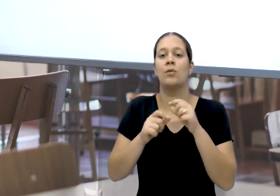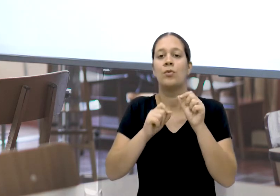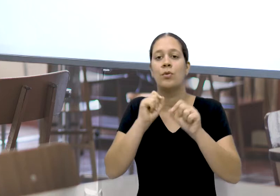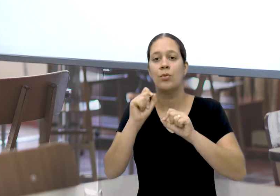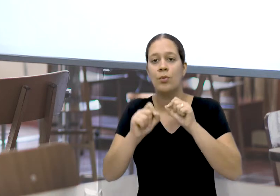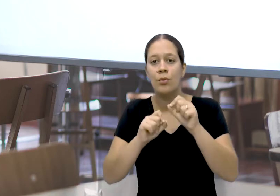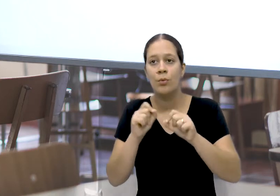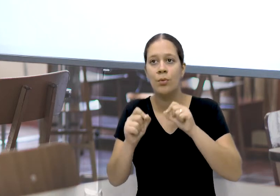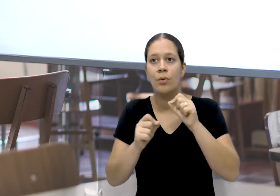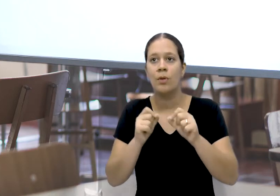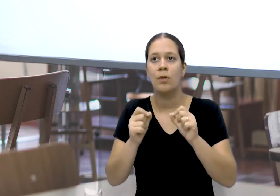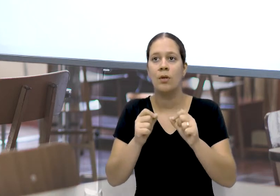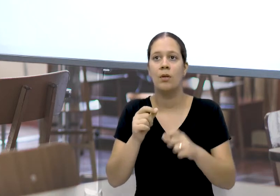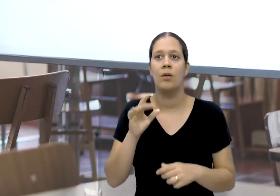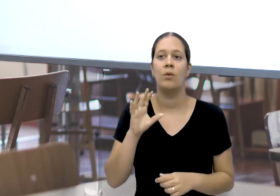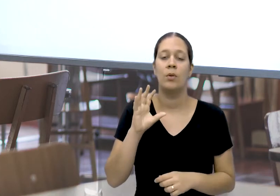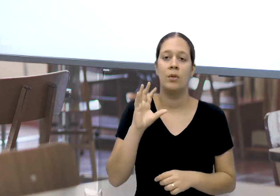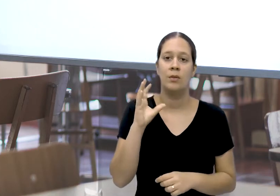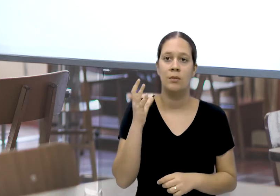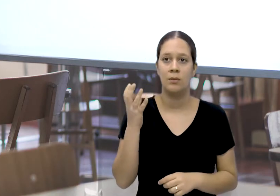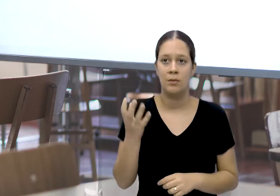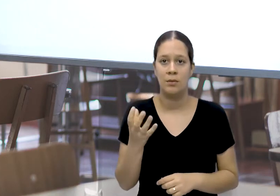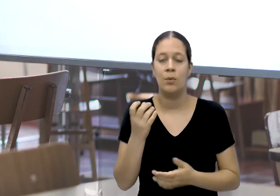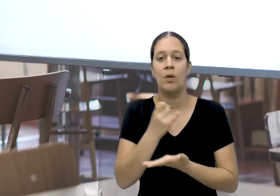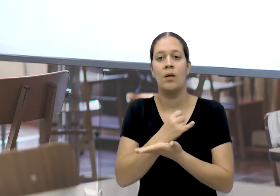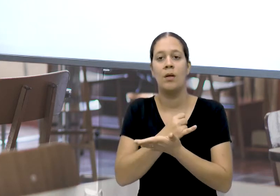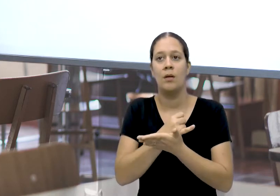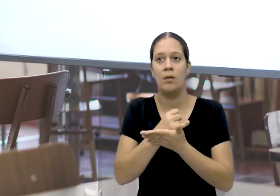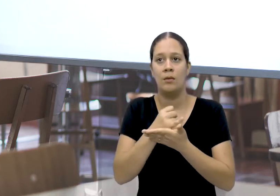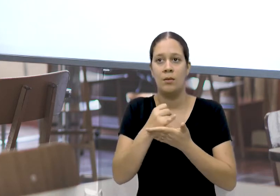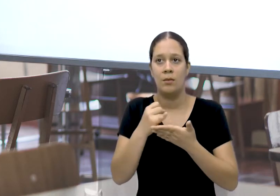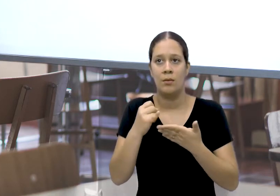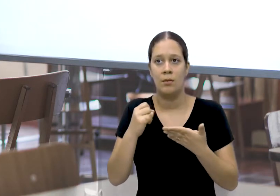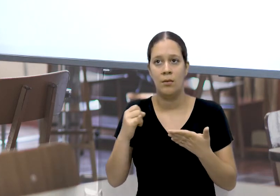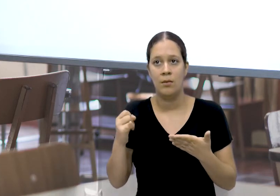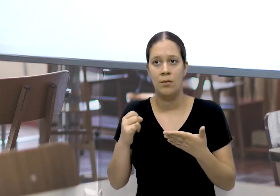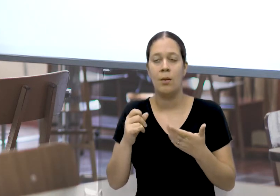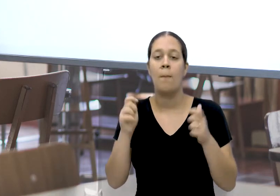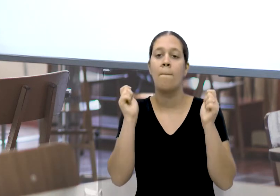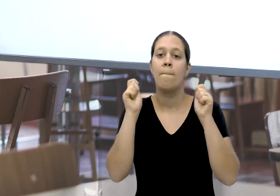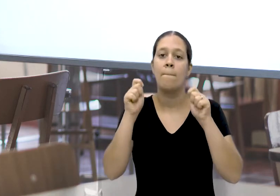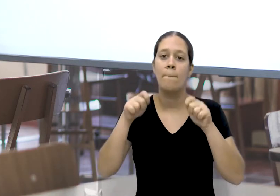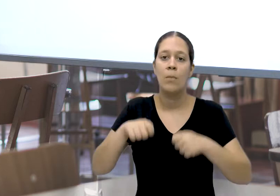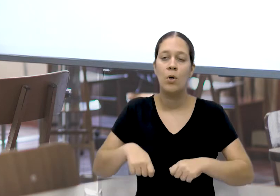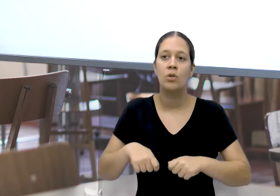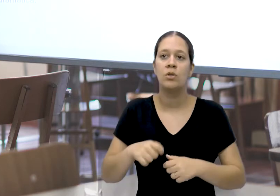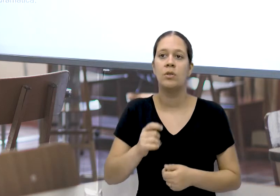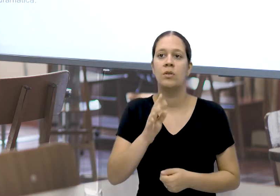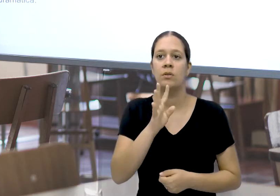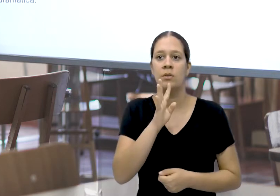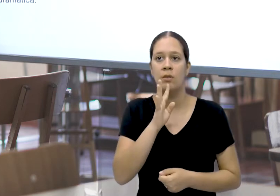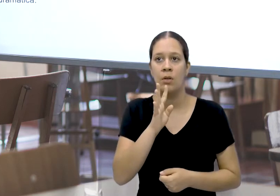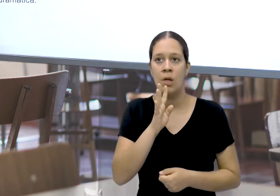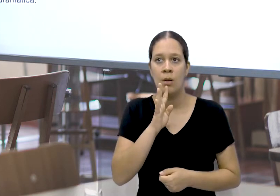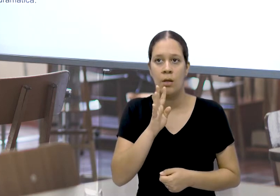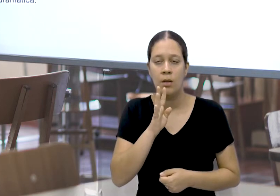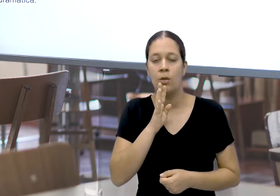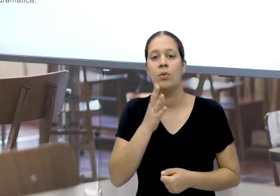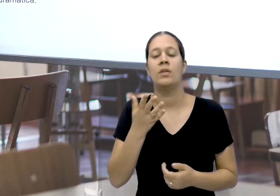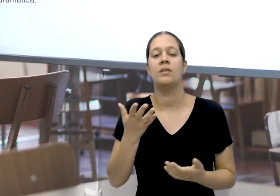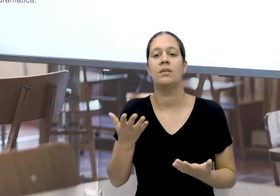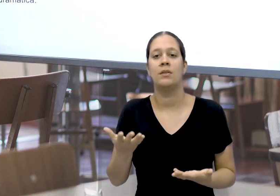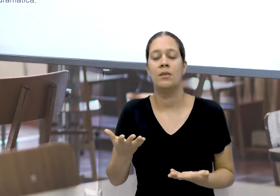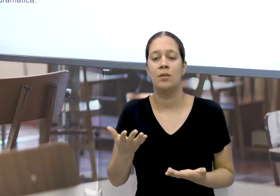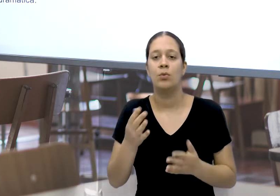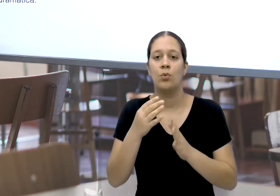passar. Então, além da apresentação, nós também podemos entender que vai existir